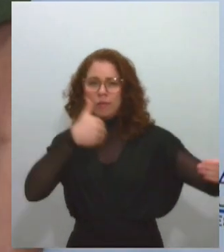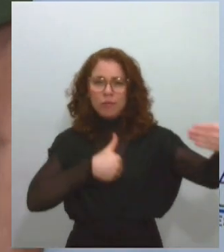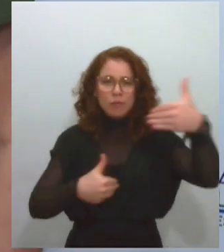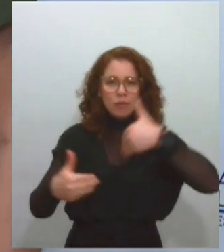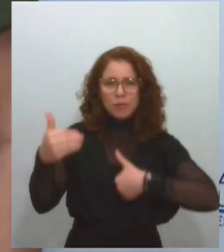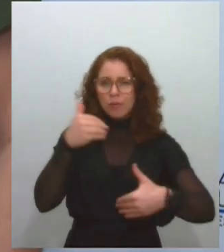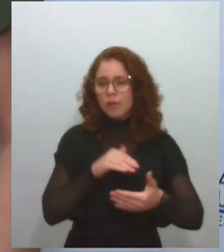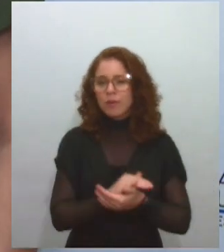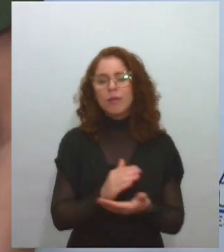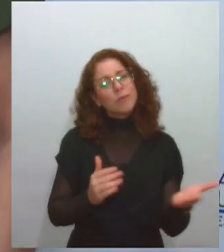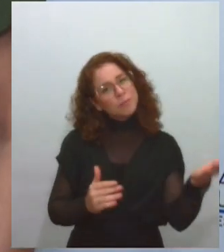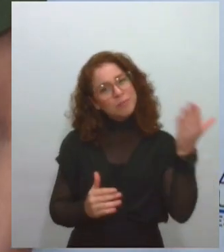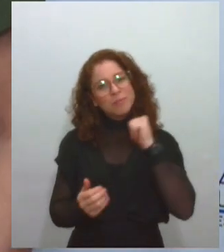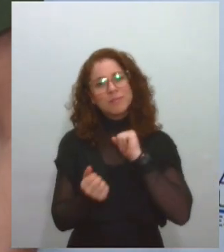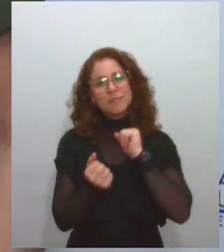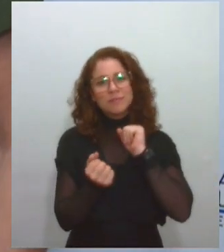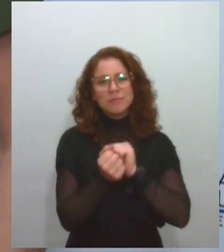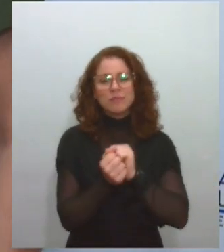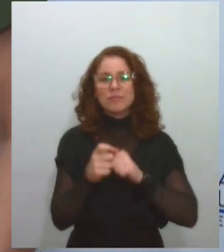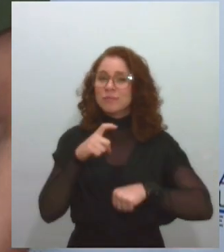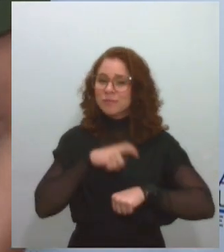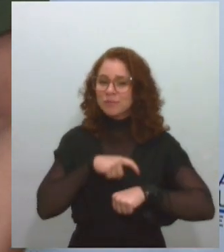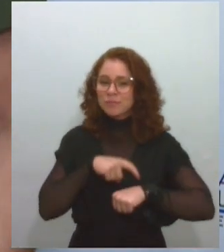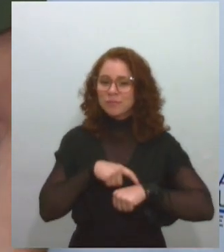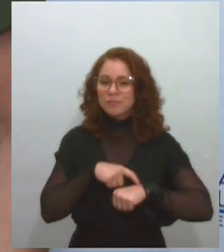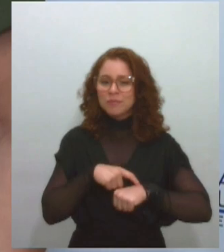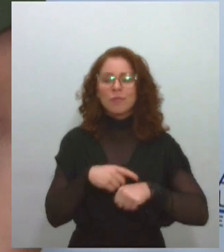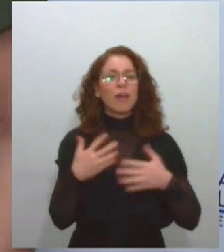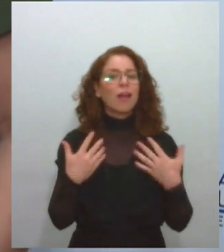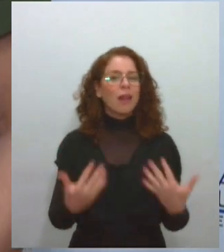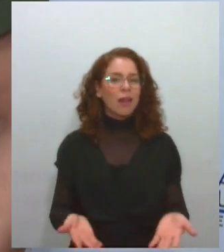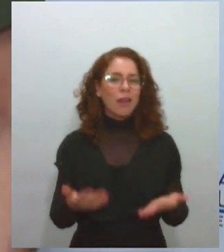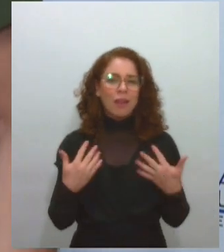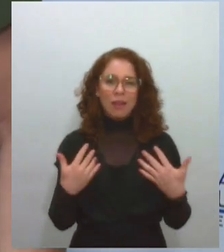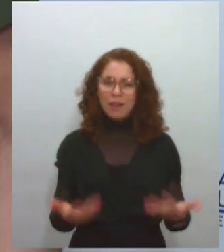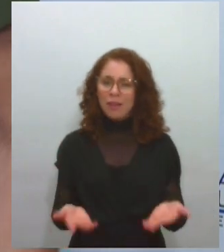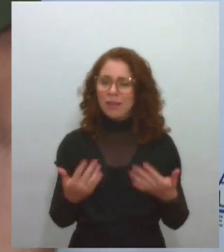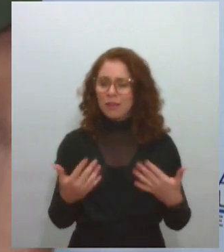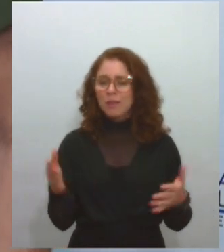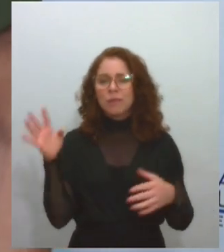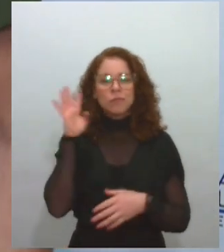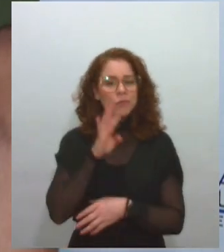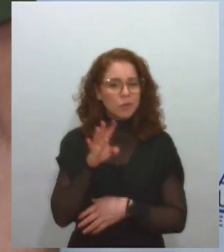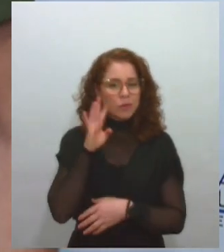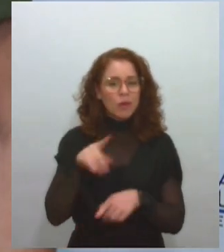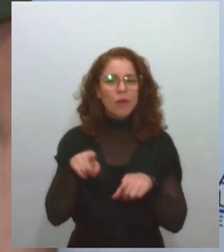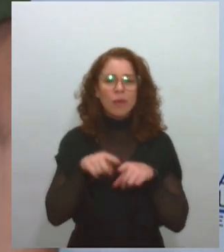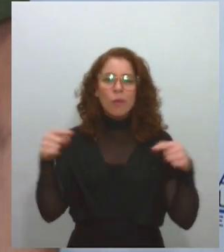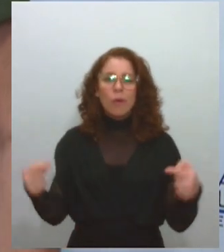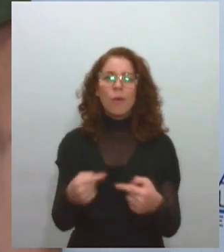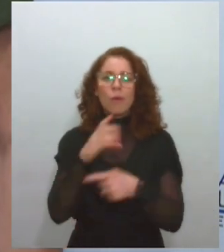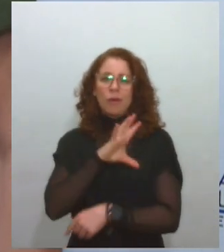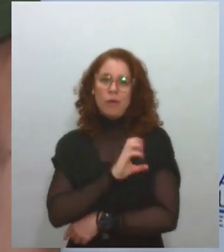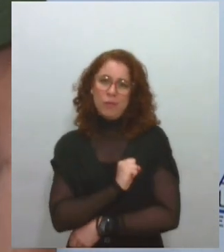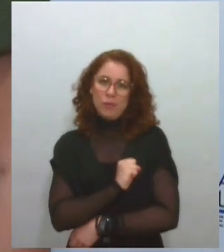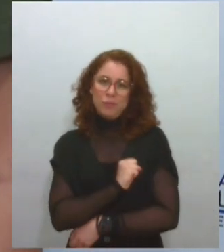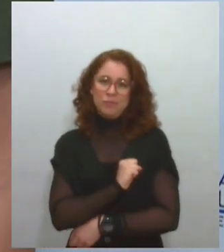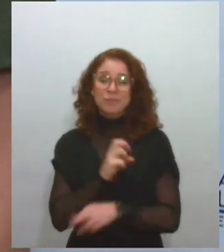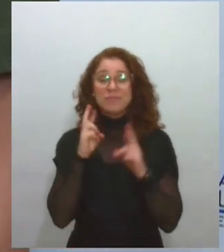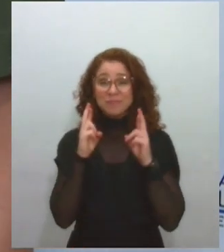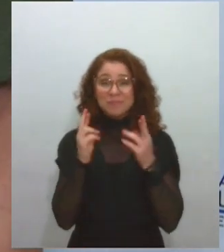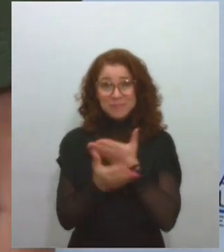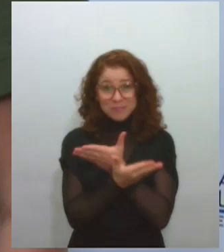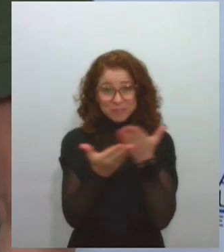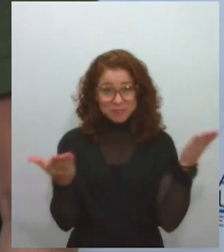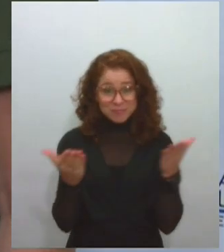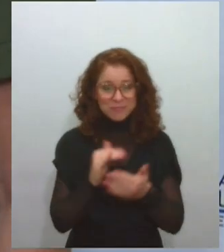né? Vai ser um momento muito descontraído, muito leve, muito amoroso, então a gente espera todos vocês. André, é uma campanha sempre